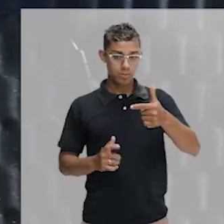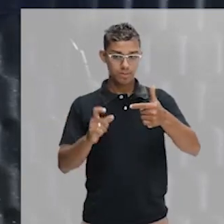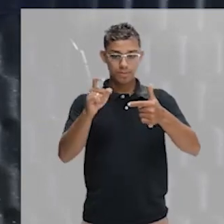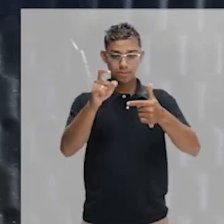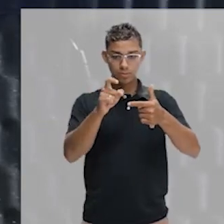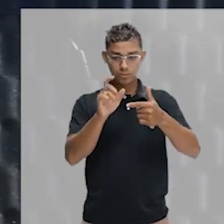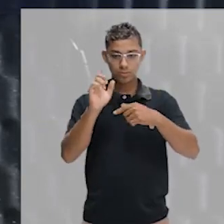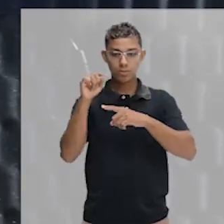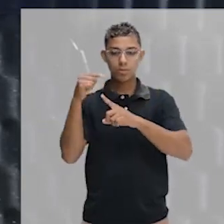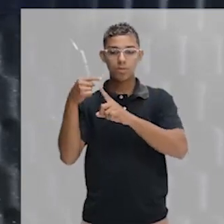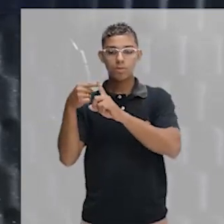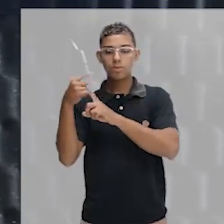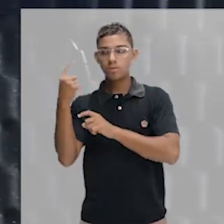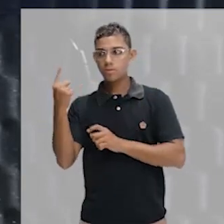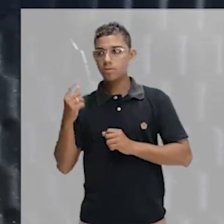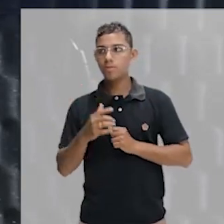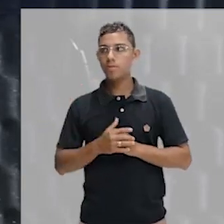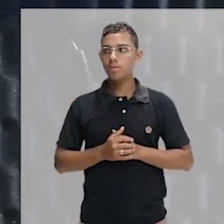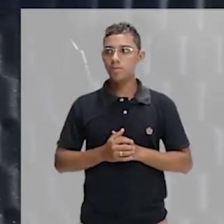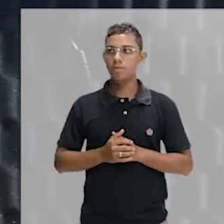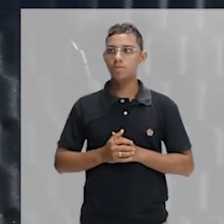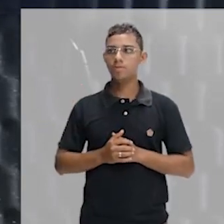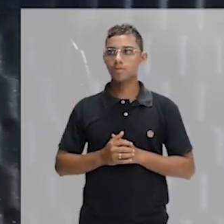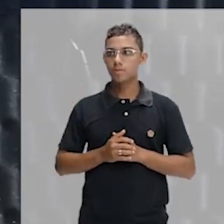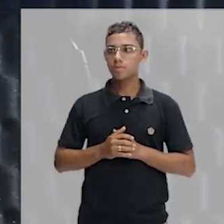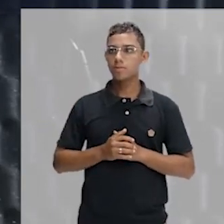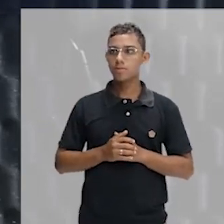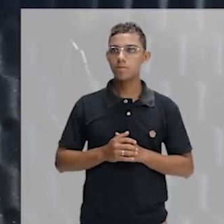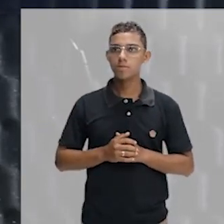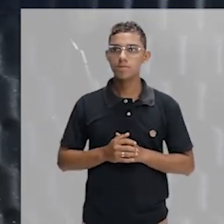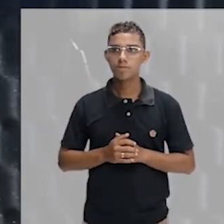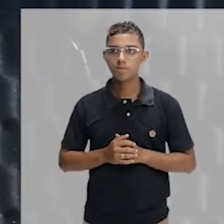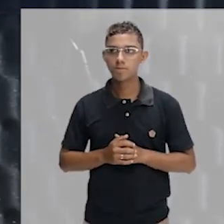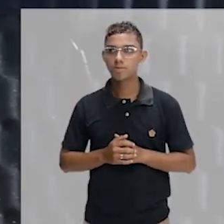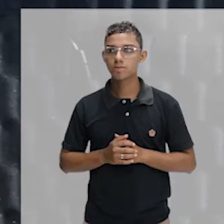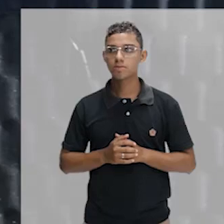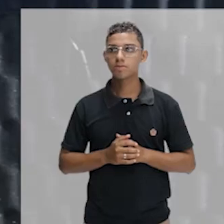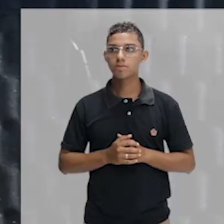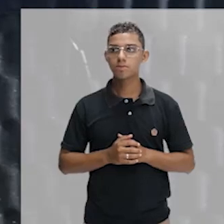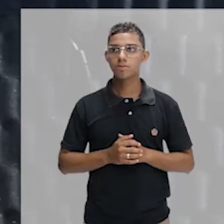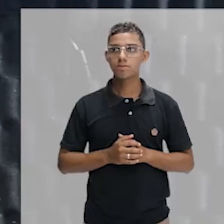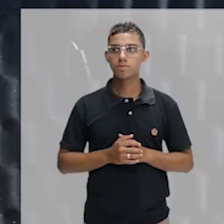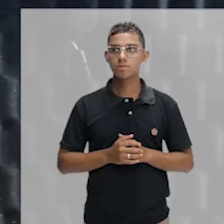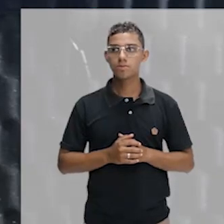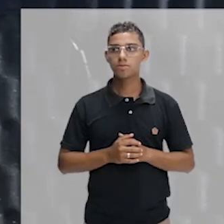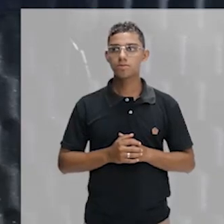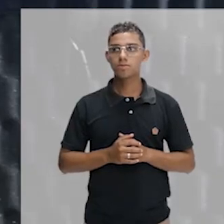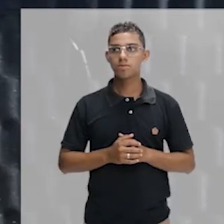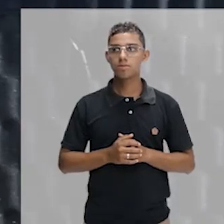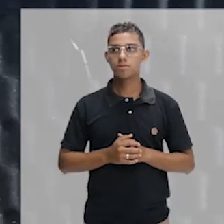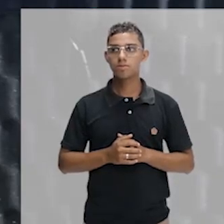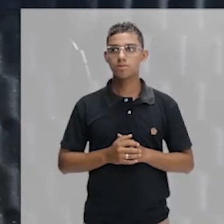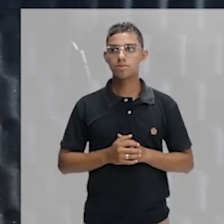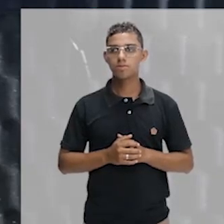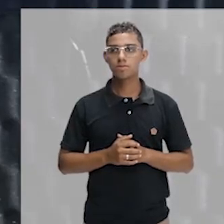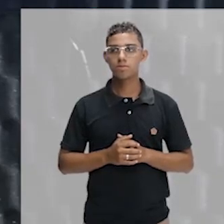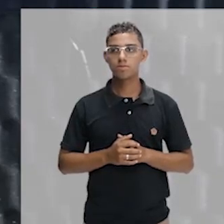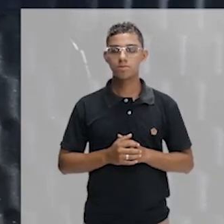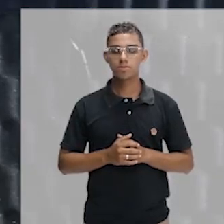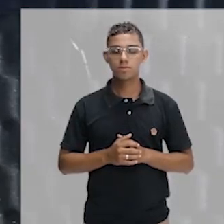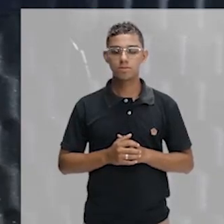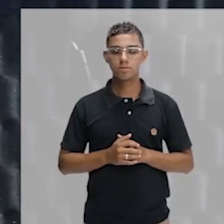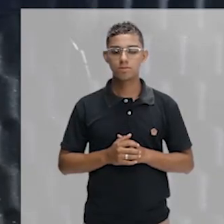eu vou transladar naquela quantidade em uma unidade no eixo Y no sentido Positivo